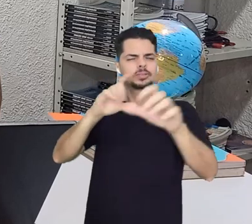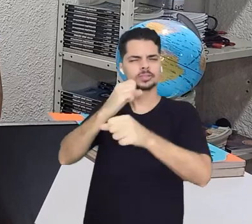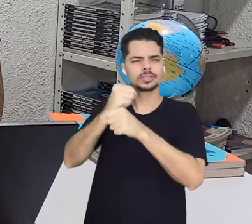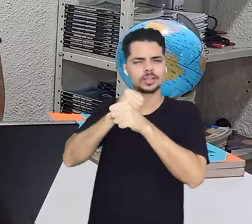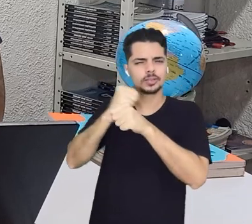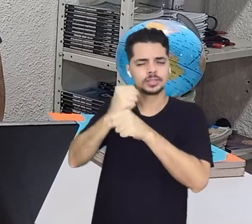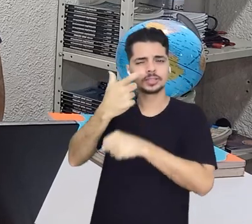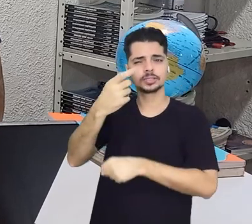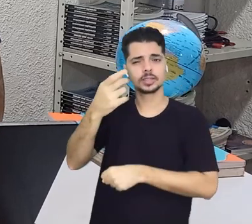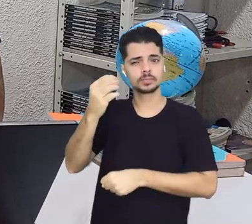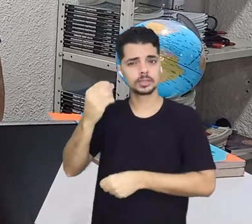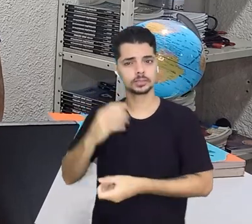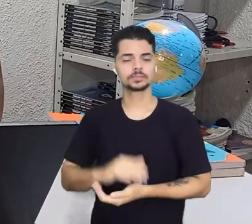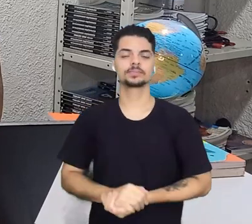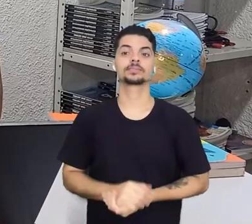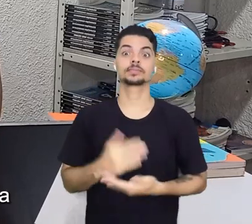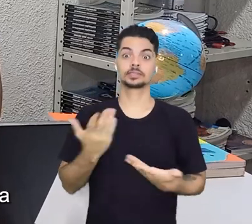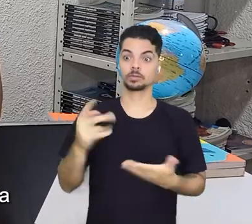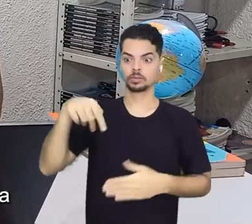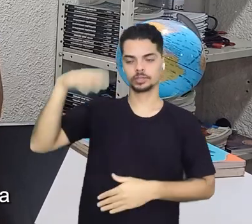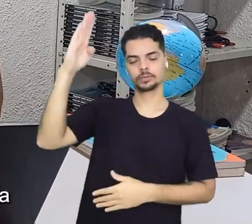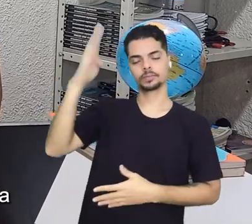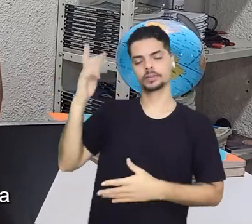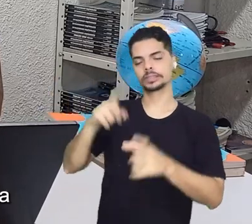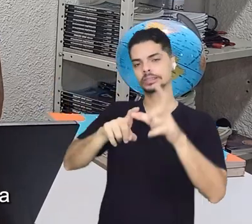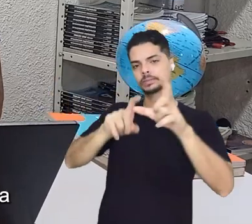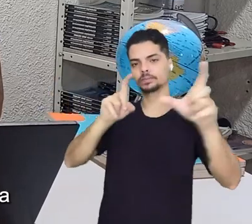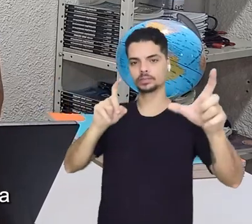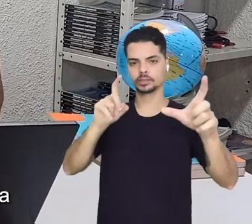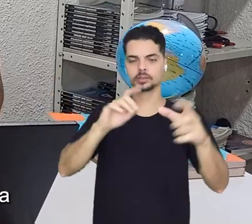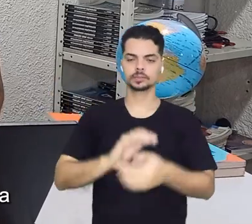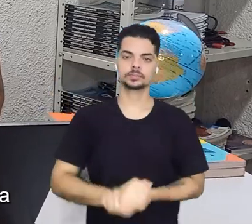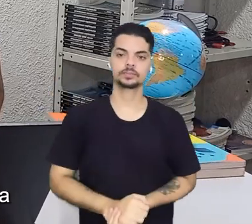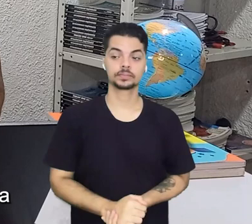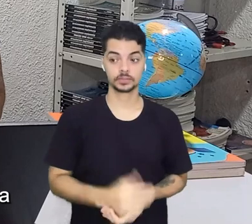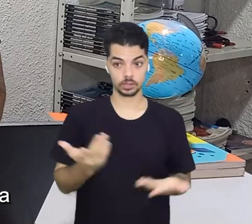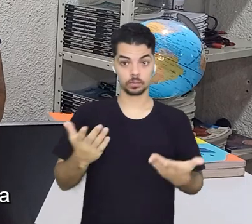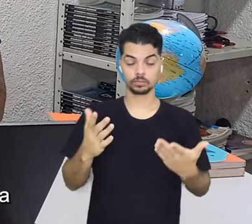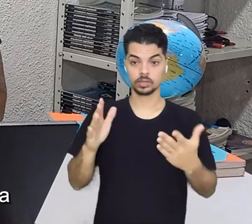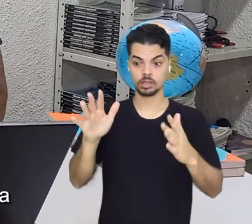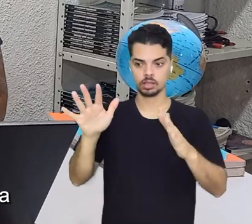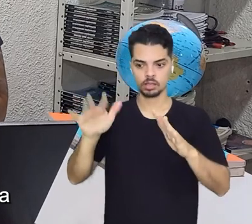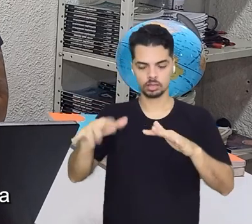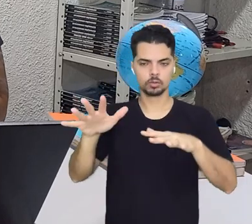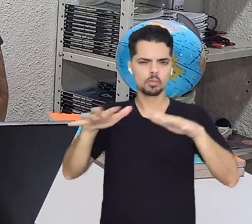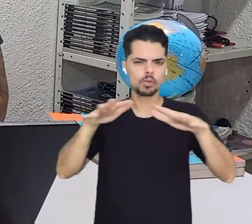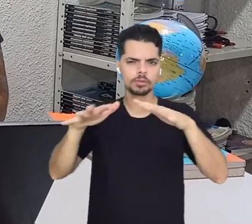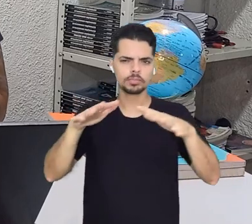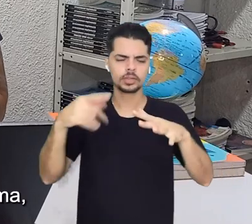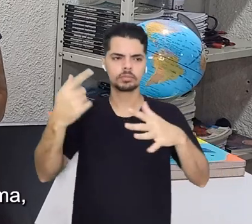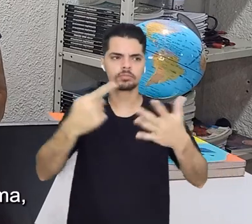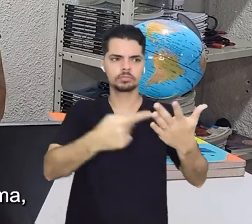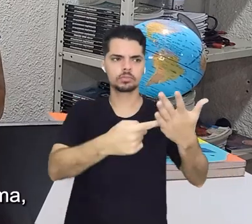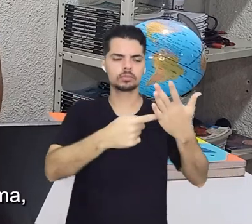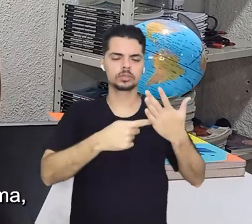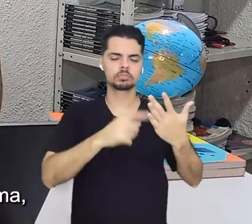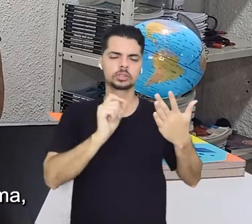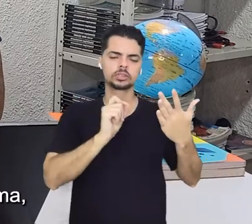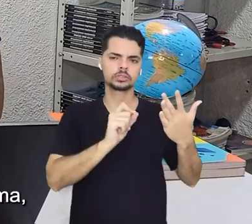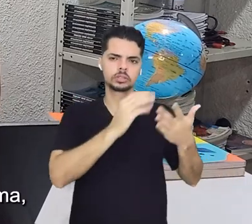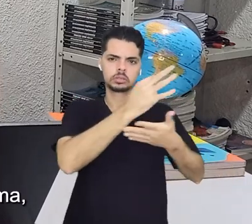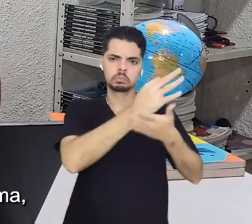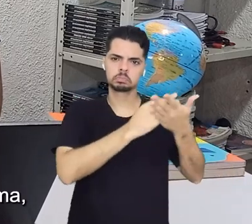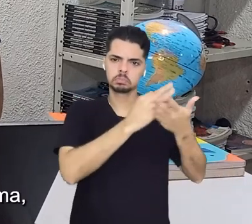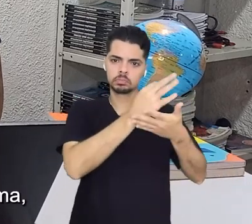Na ocasião foi nos oferecido textos para que a gente trabalhasse com ele em sala de aula e eu